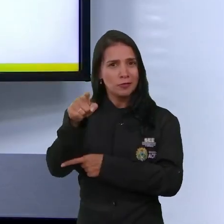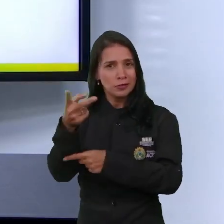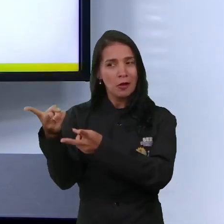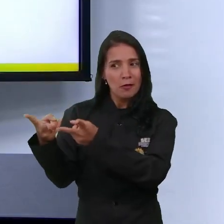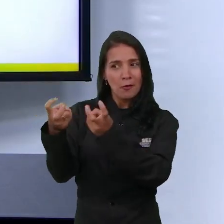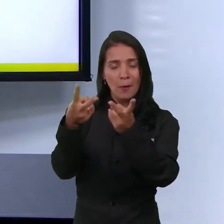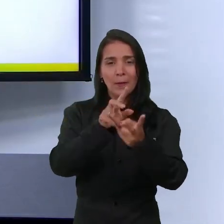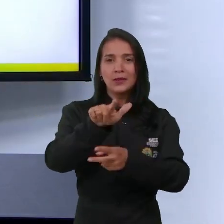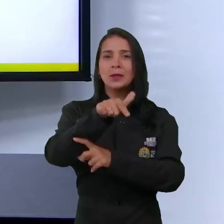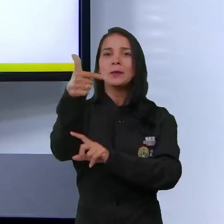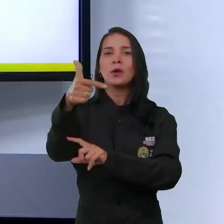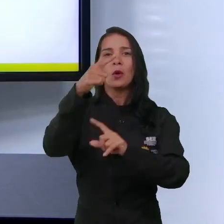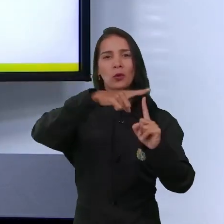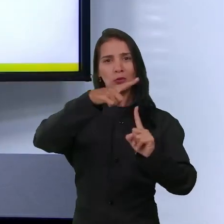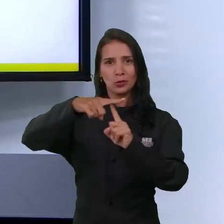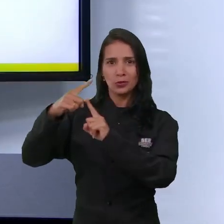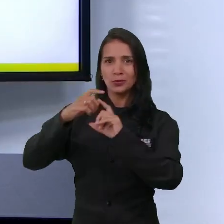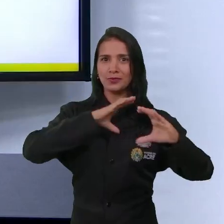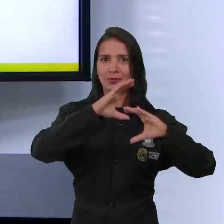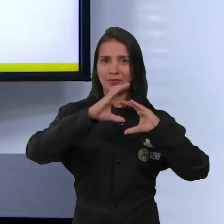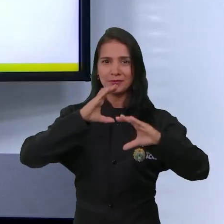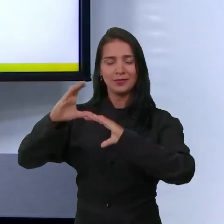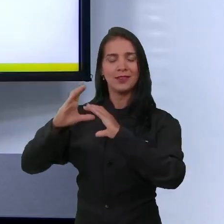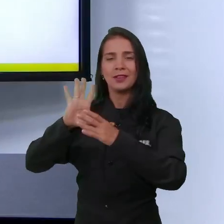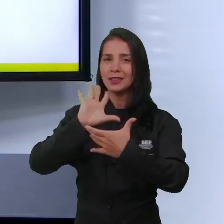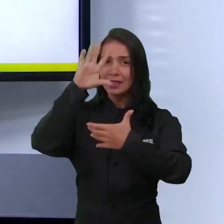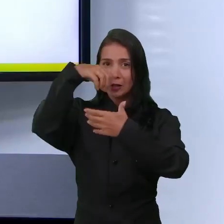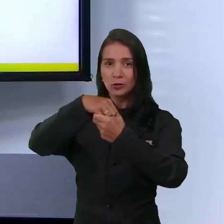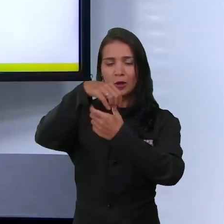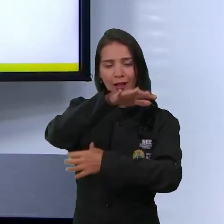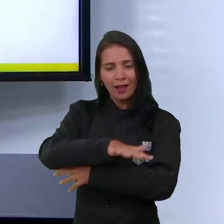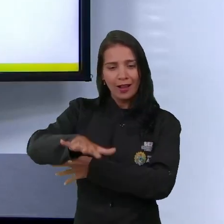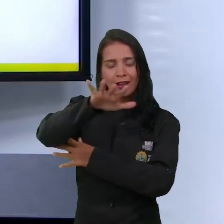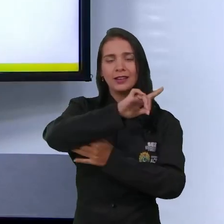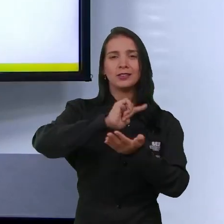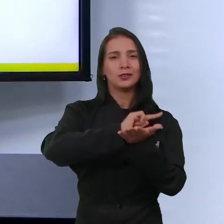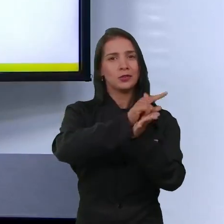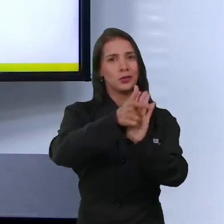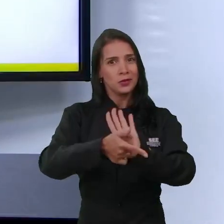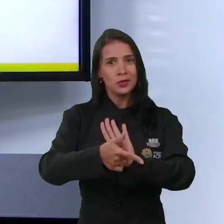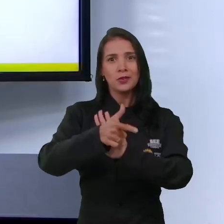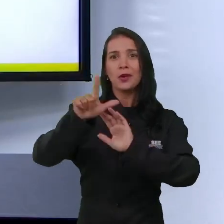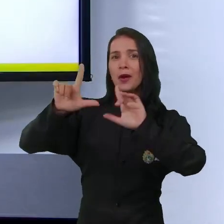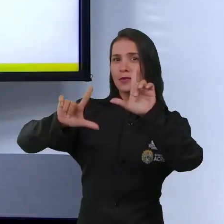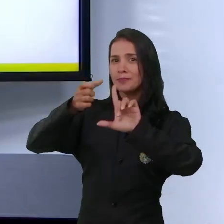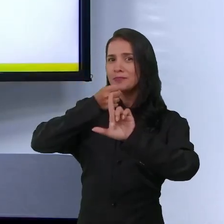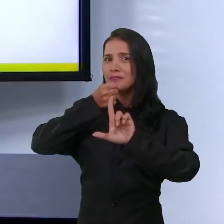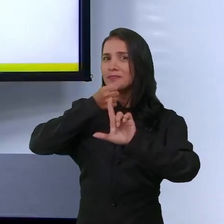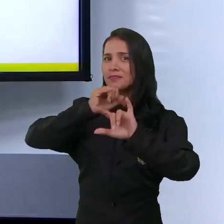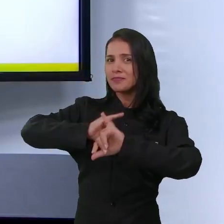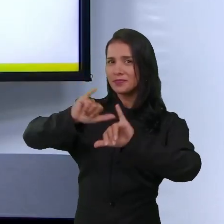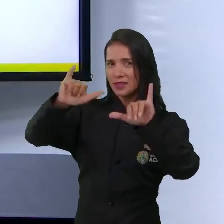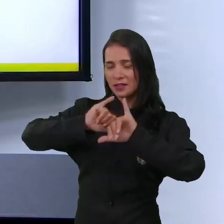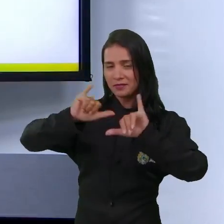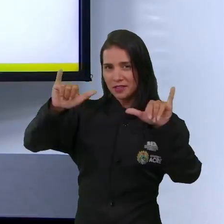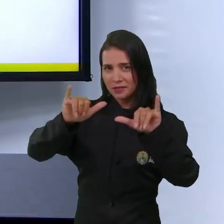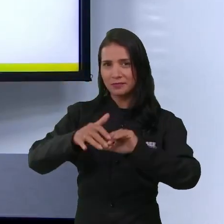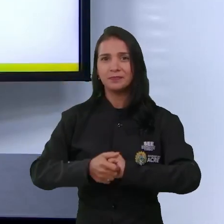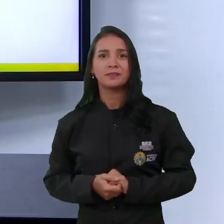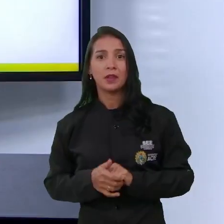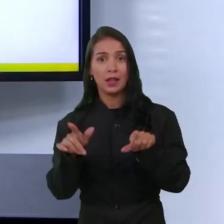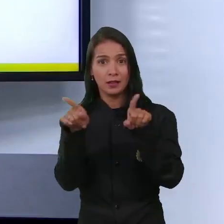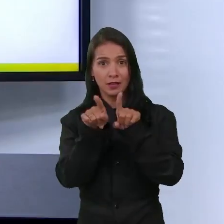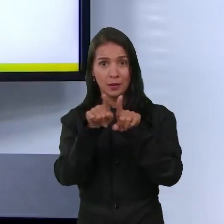canais de comunicação e tudo isso faz parte desses gêneros jornalísticos. E vocês vão também